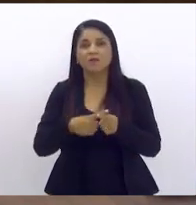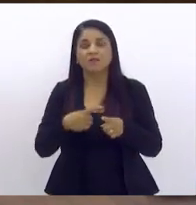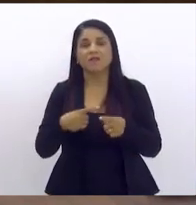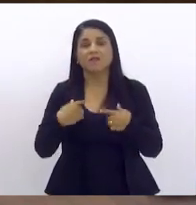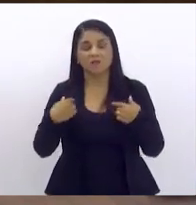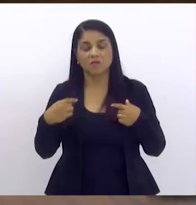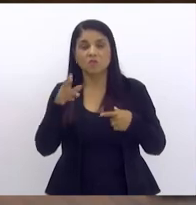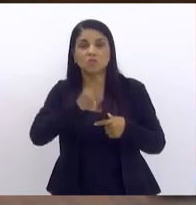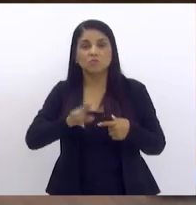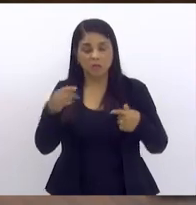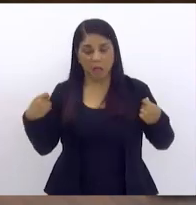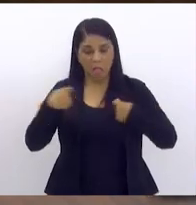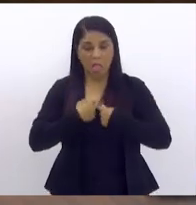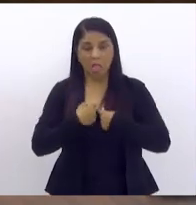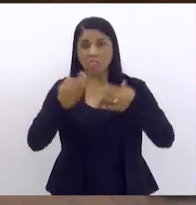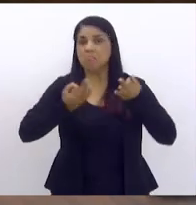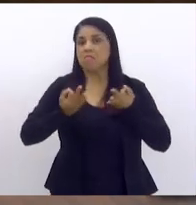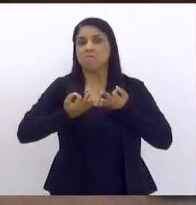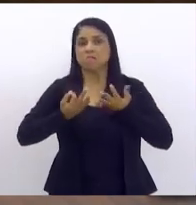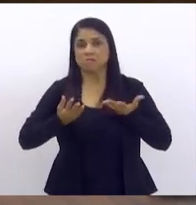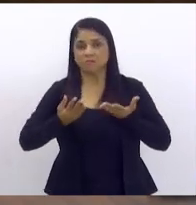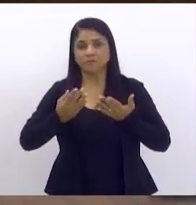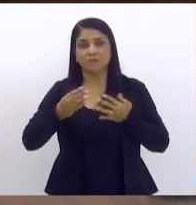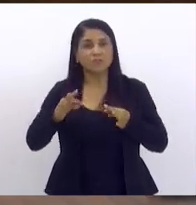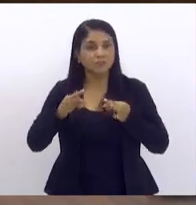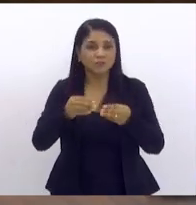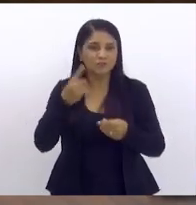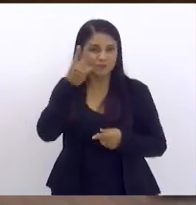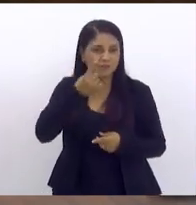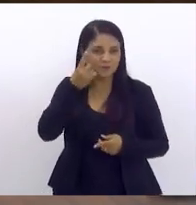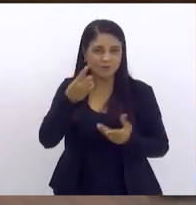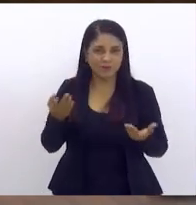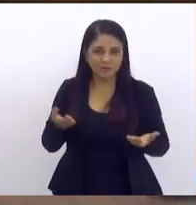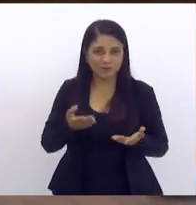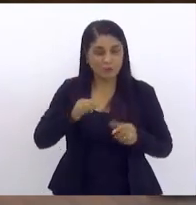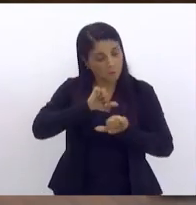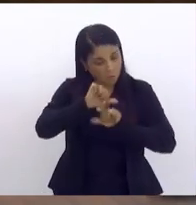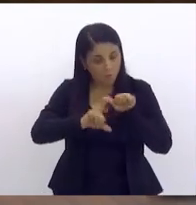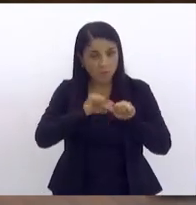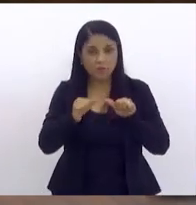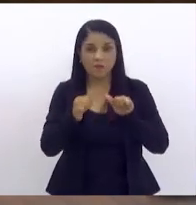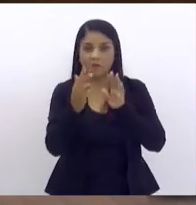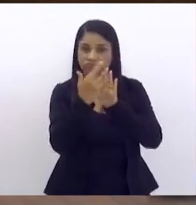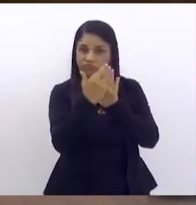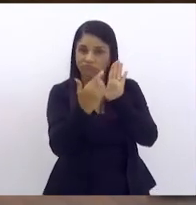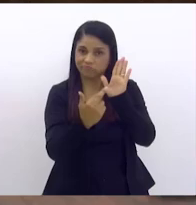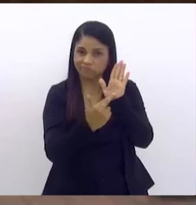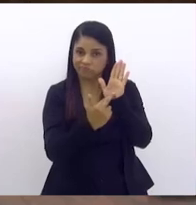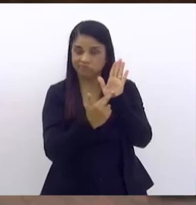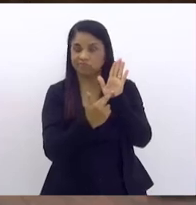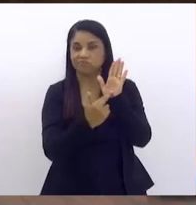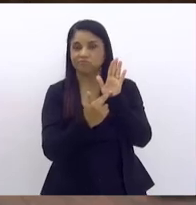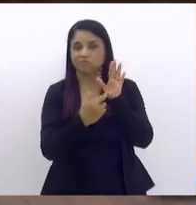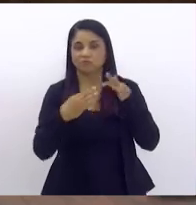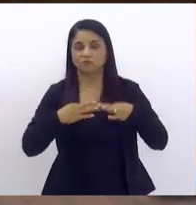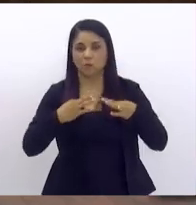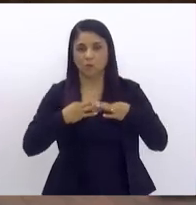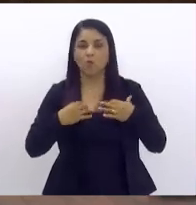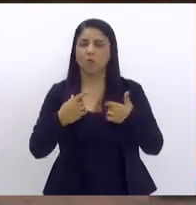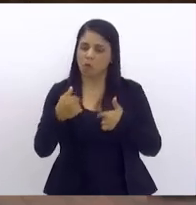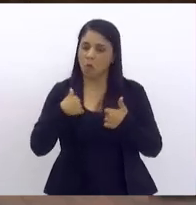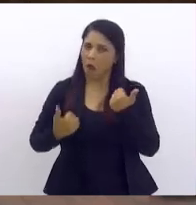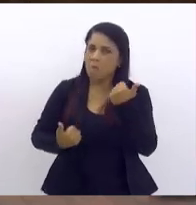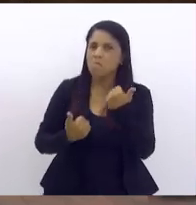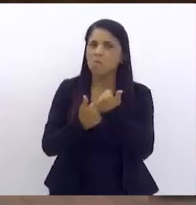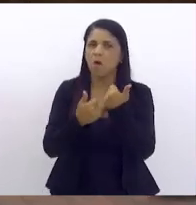empacotado? Então, se um dia os deputados dessa casa quiserem mudar o código de vestimenta, contam com o meu apoio,